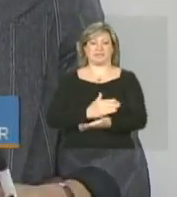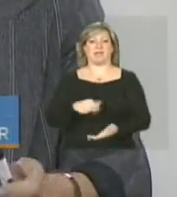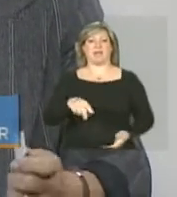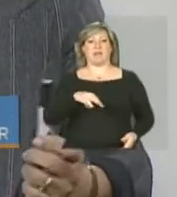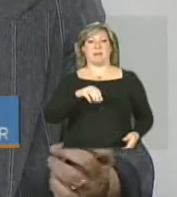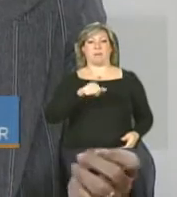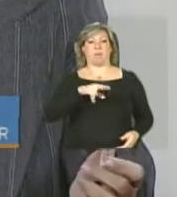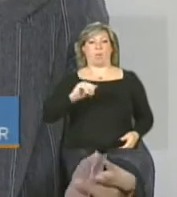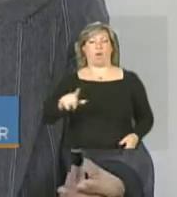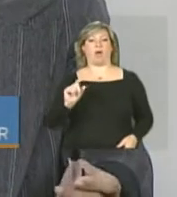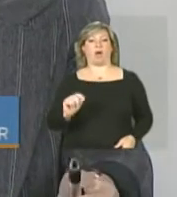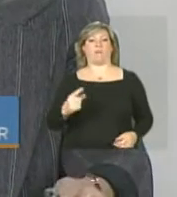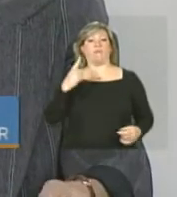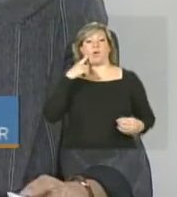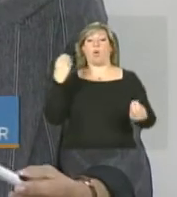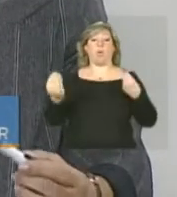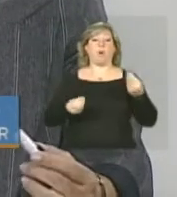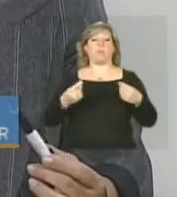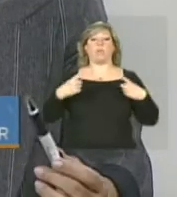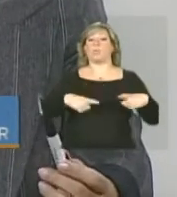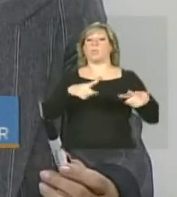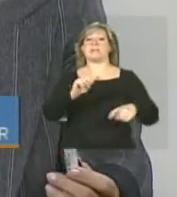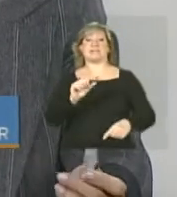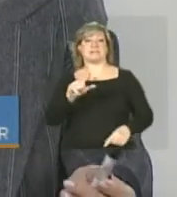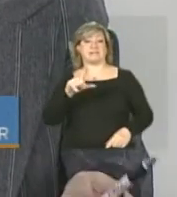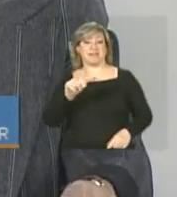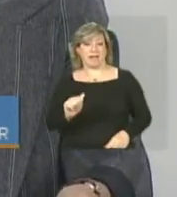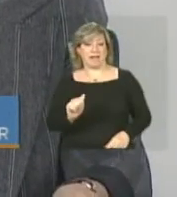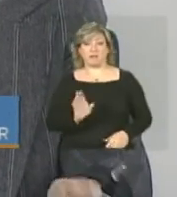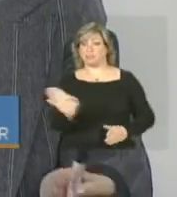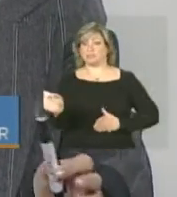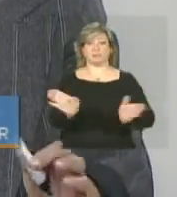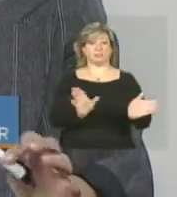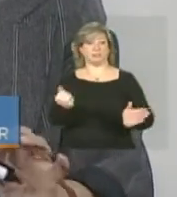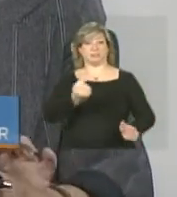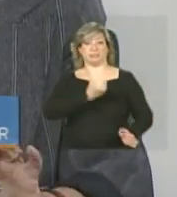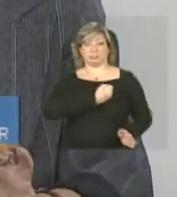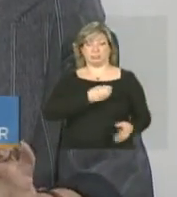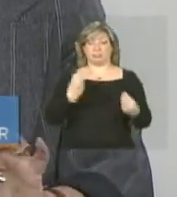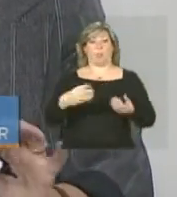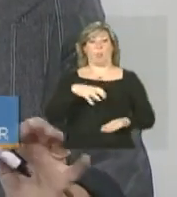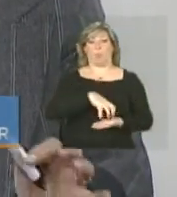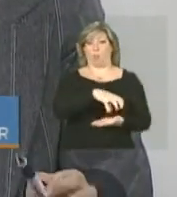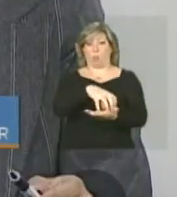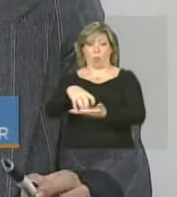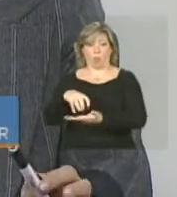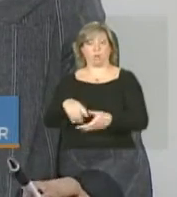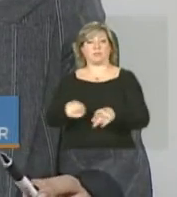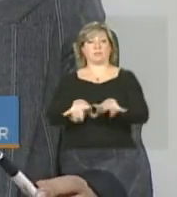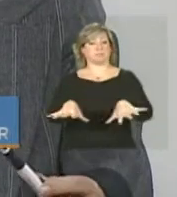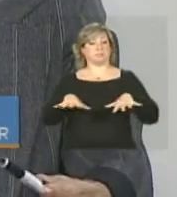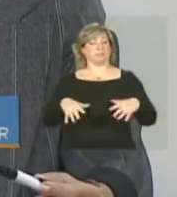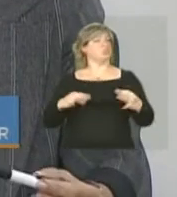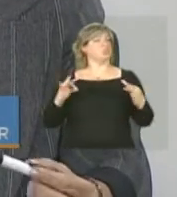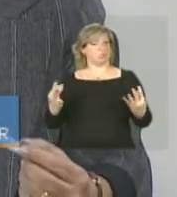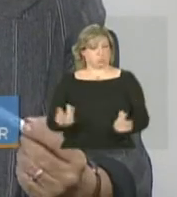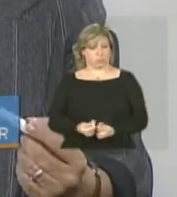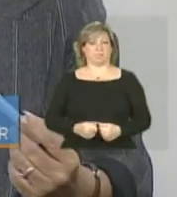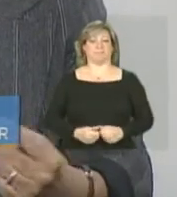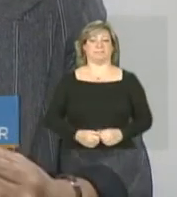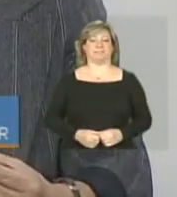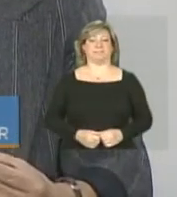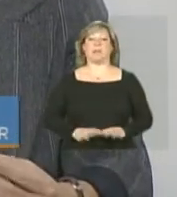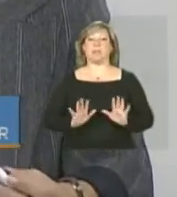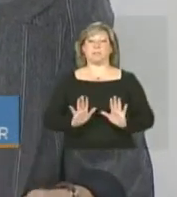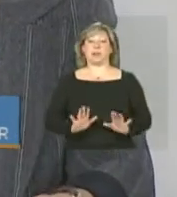sobre a localização das salas de debate, dos grupos e também de plenária, tudo isso.